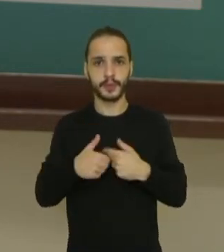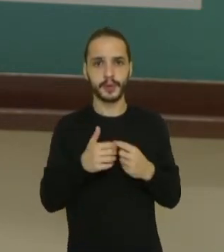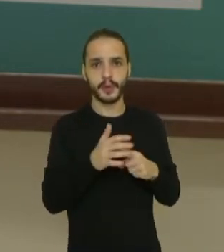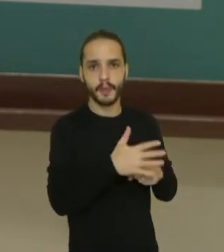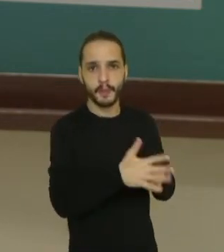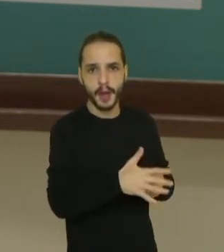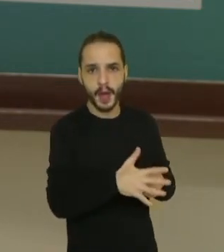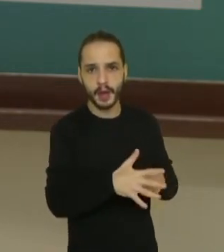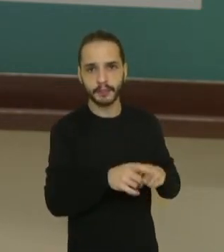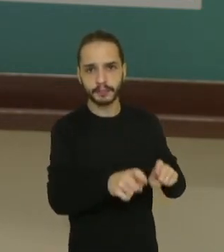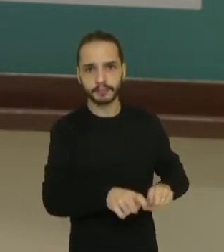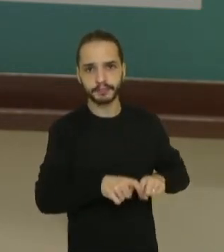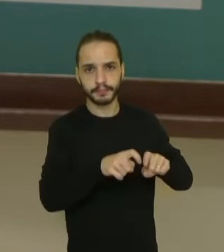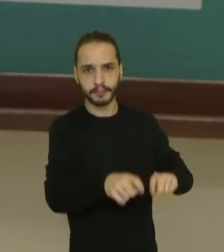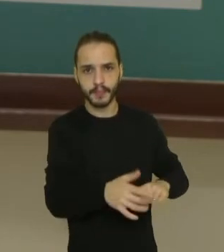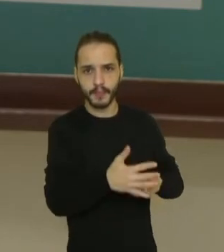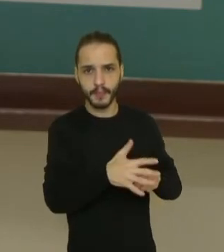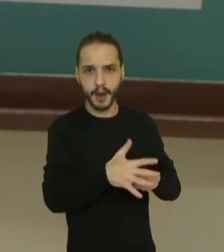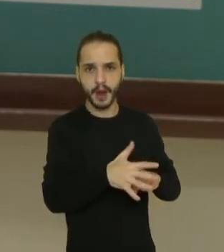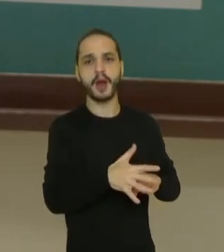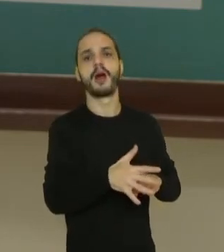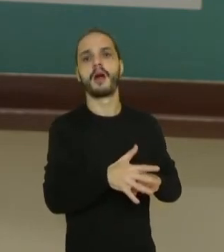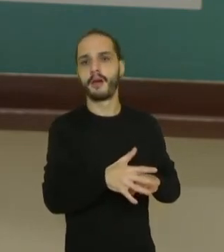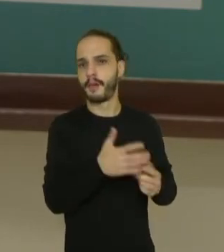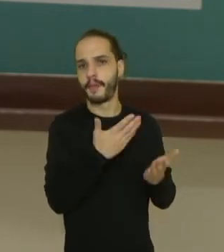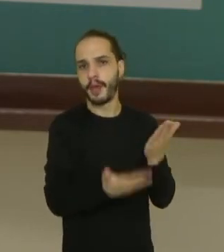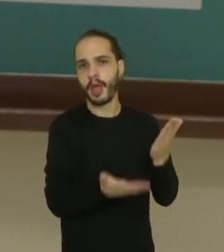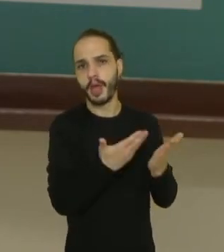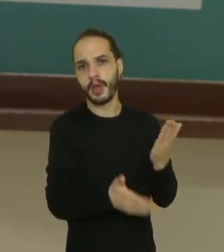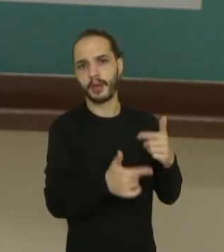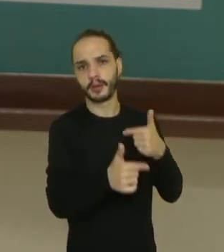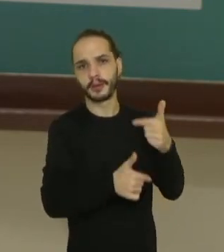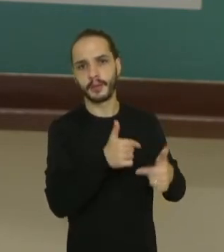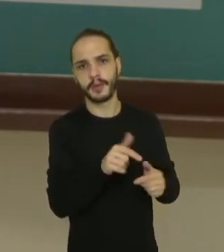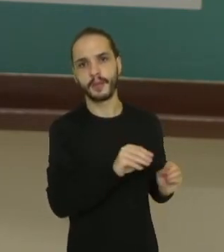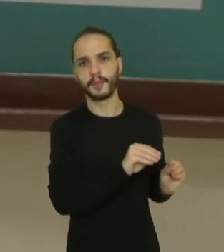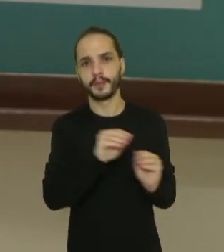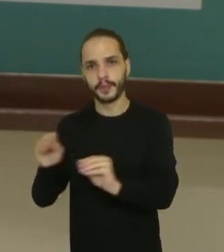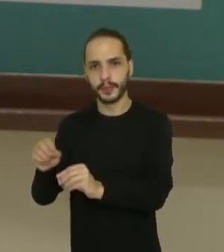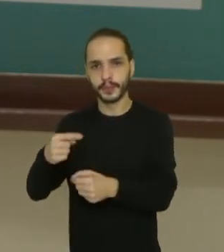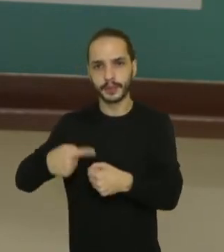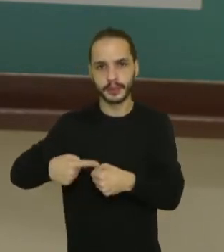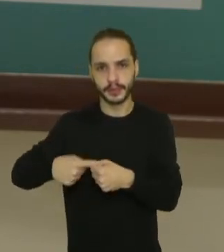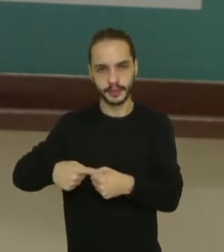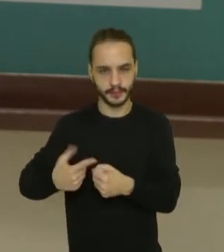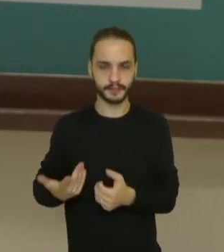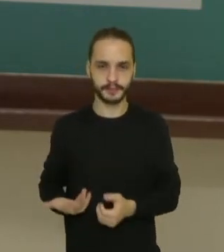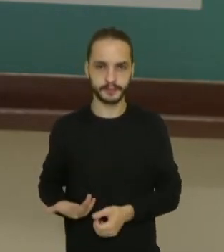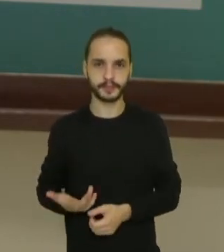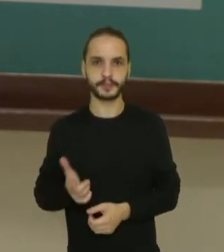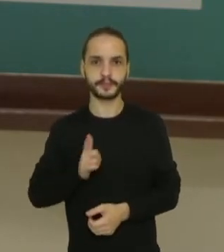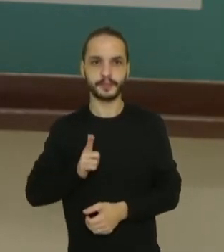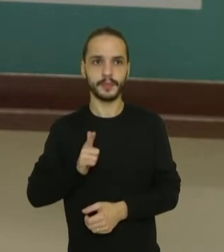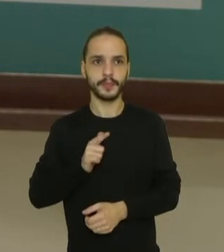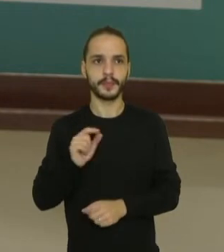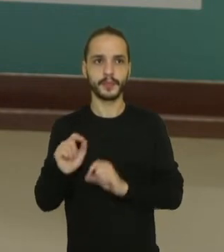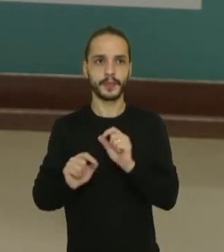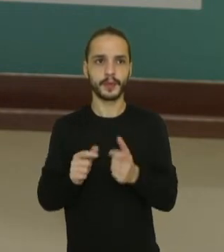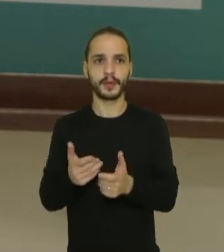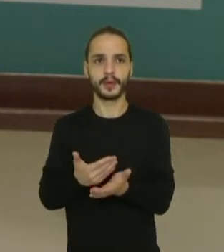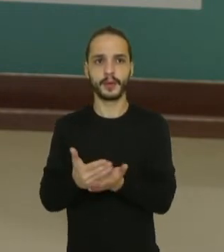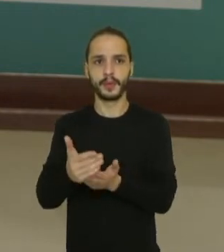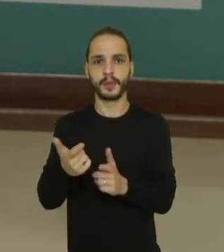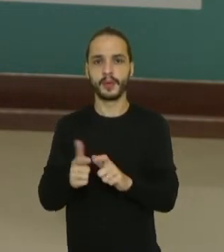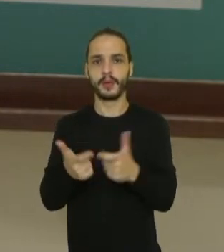e foram para as grandes cidades da Europa e Estados Unidos. Mas os setores também de comércio, transporte e serviços cresceram